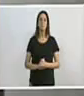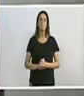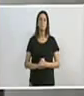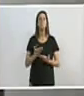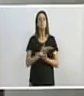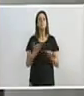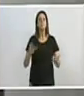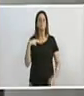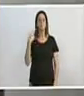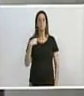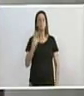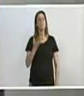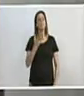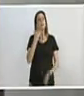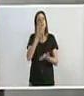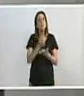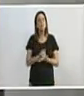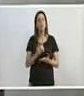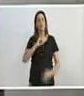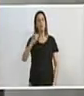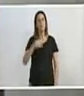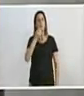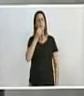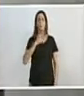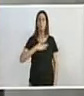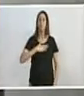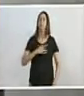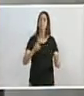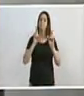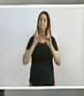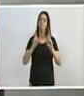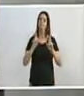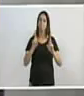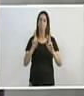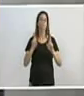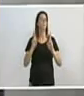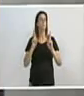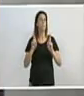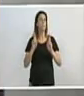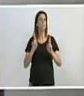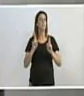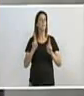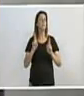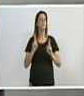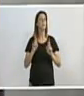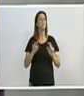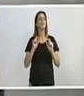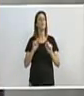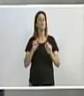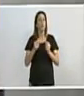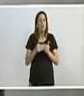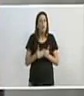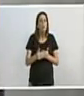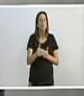Senhores vereadores, eu queria registrar nesta oportunidade a minha esperança, a minha expectativa em que dias